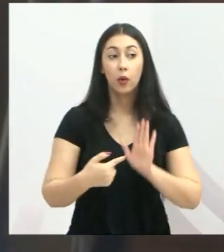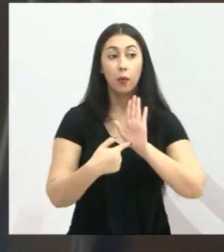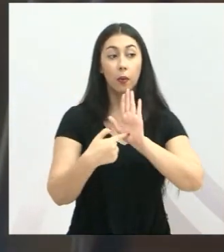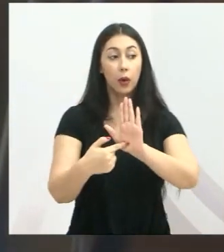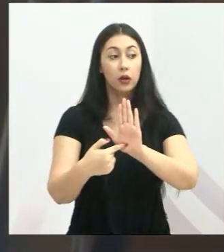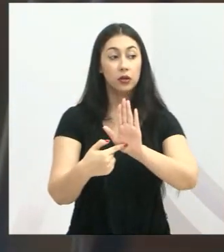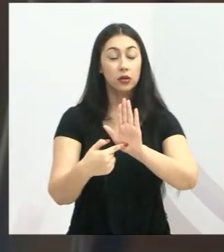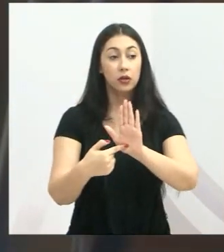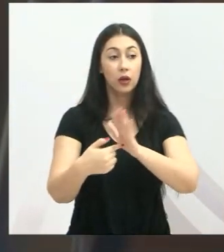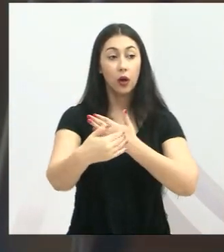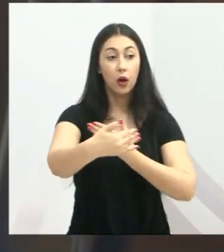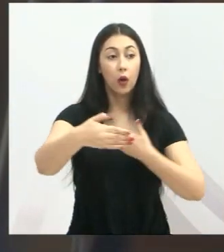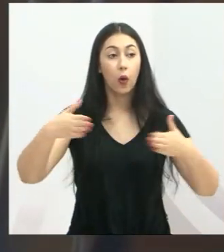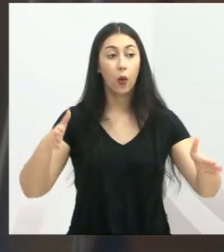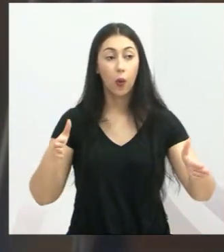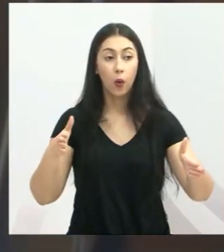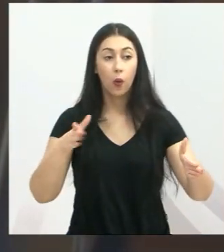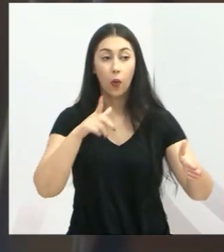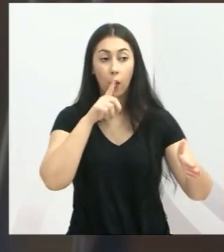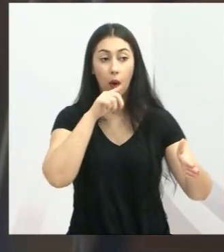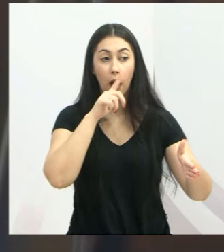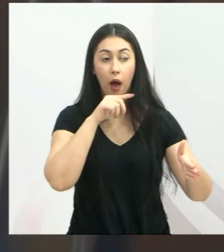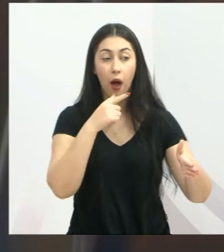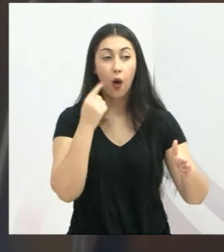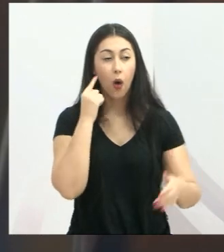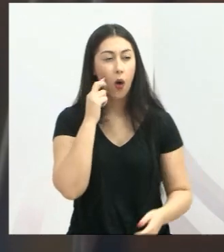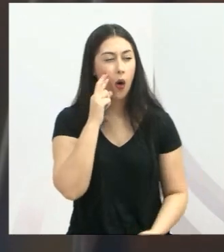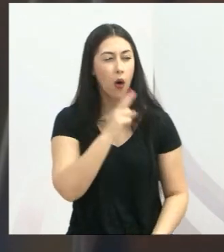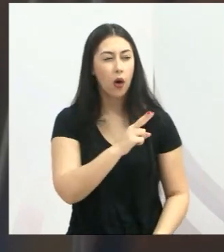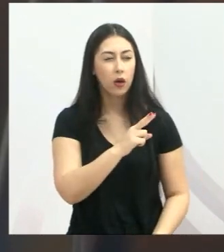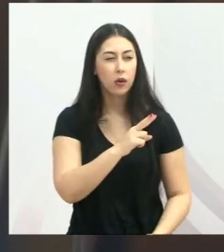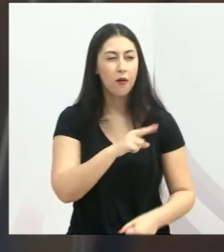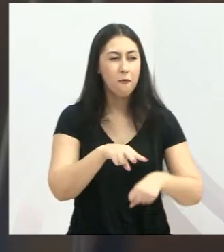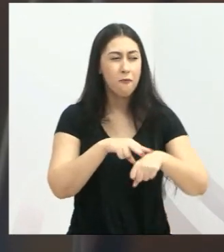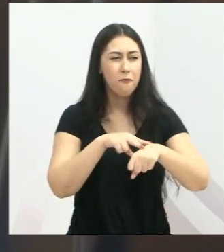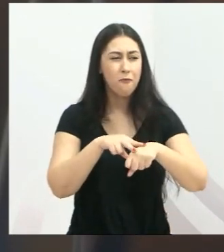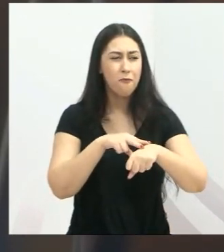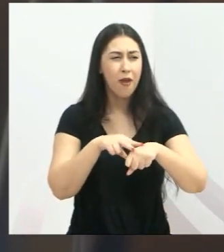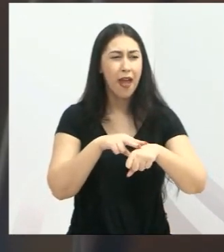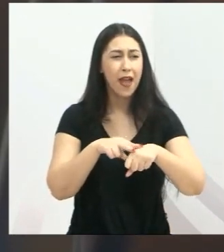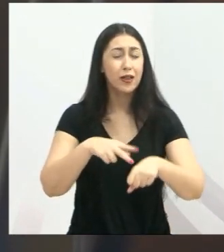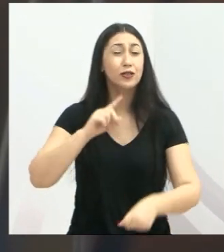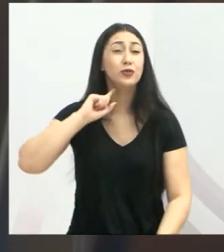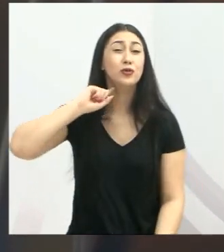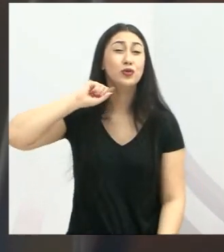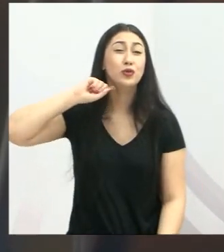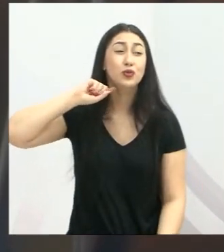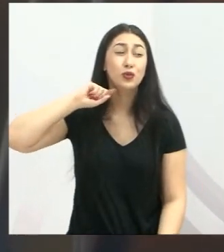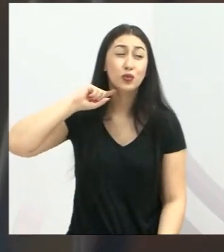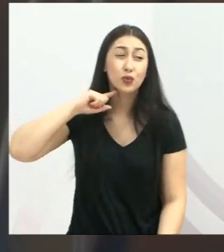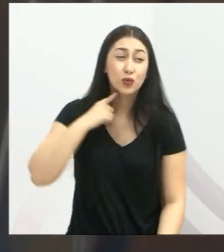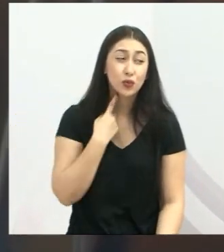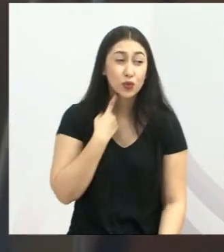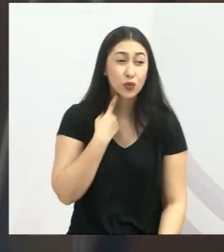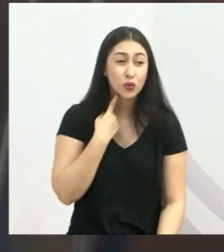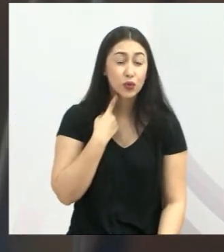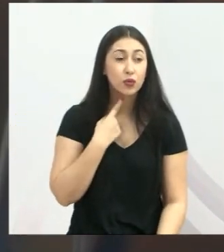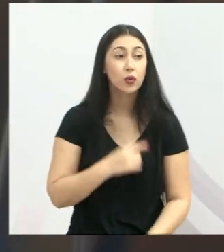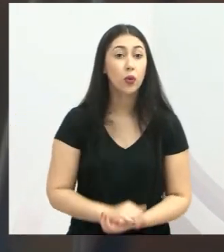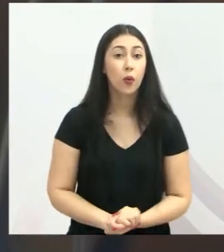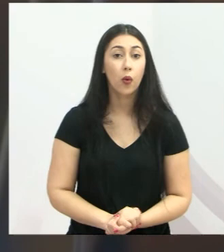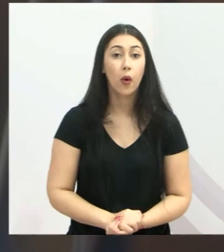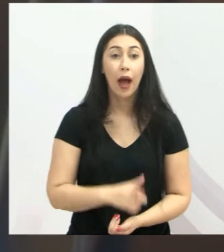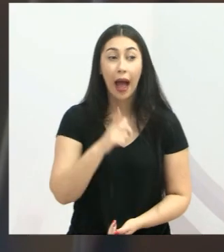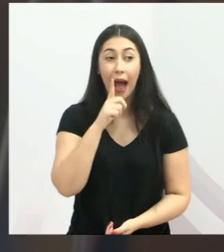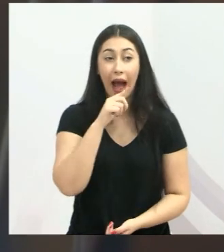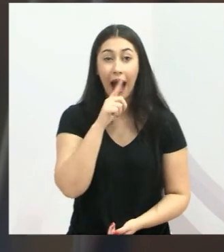Aqui está melhor? Olha a cor da piscina, olha do jeito que está a piscina. Milhares e milhares de litros